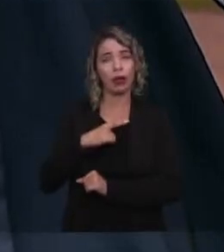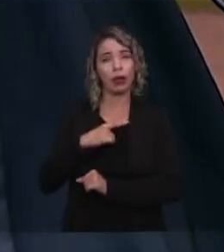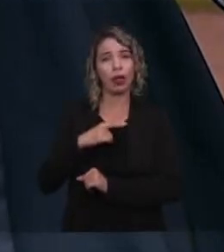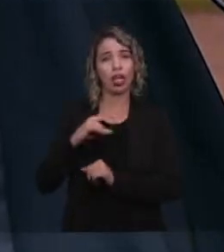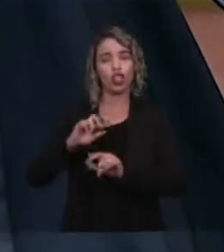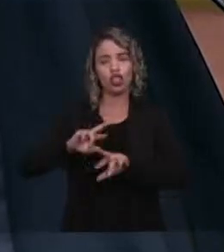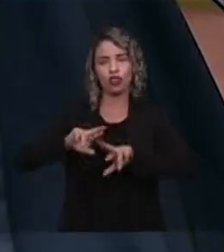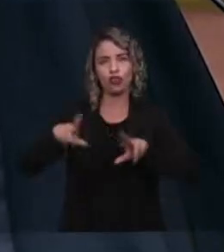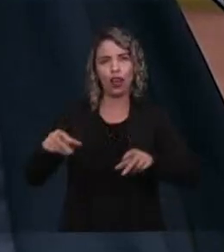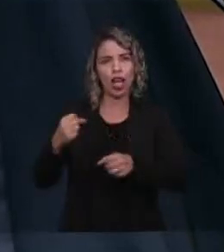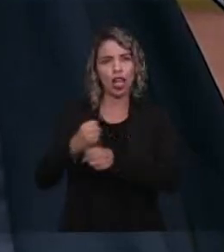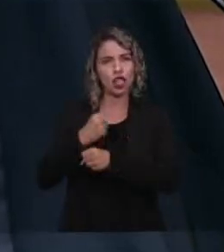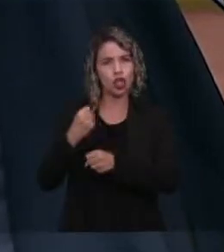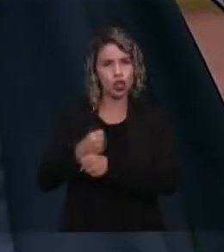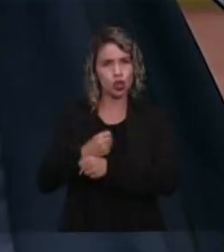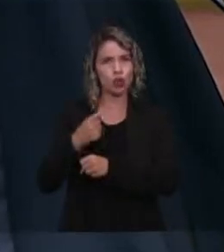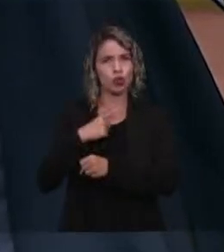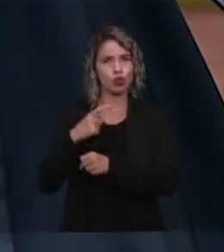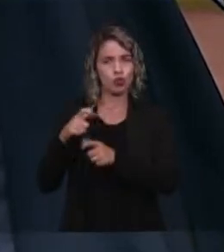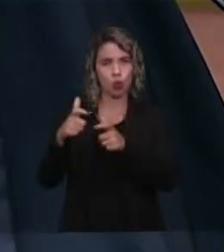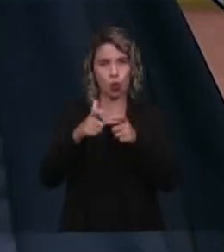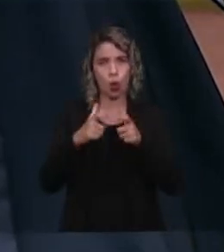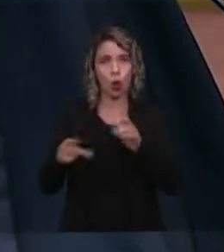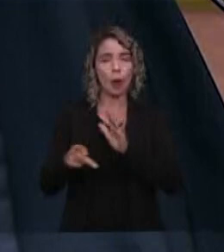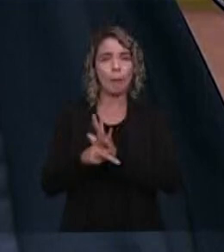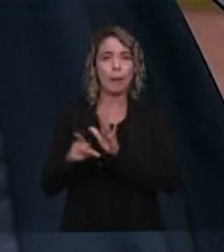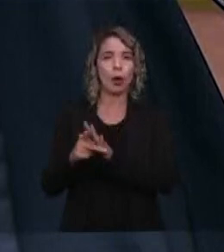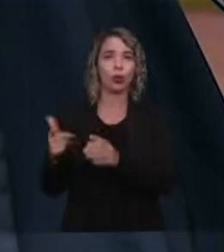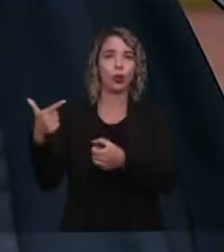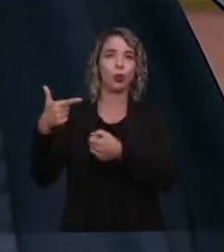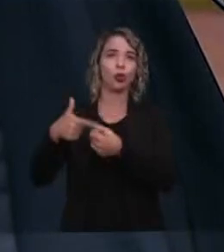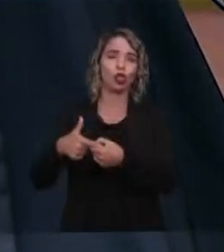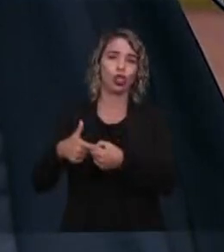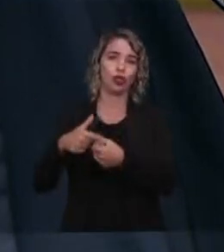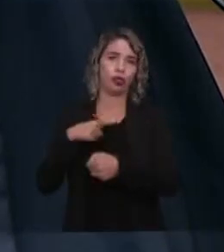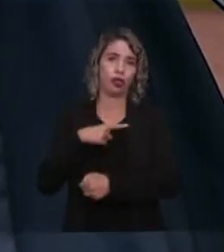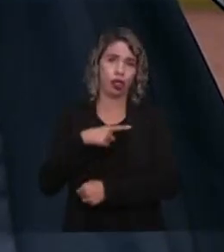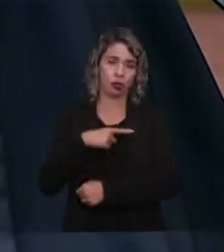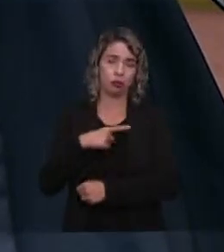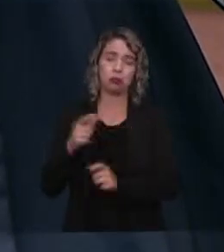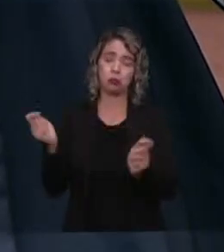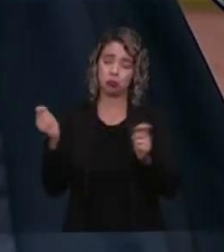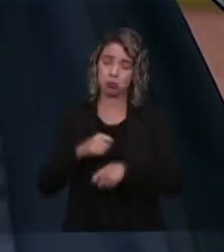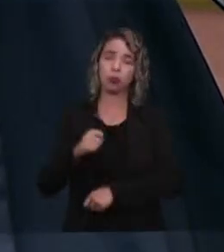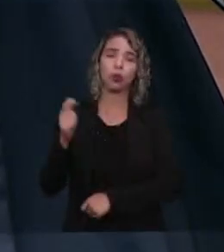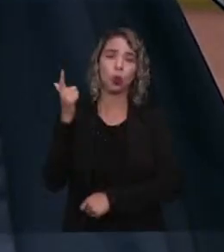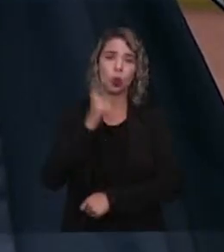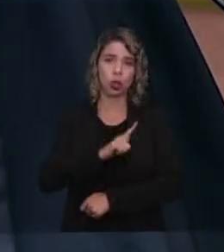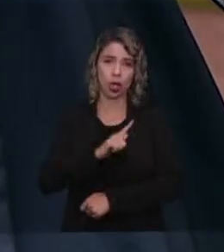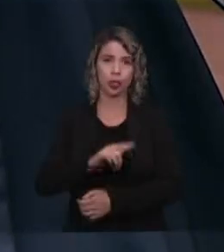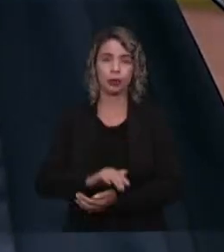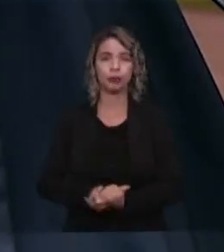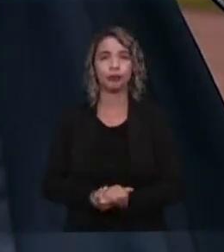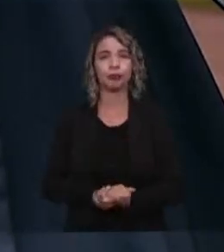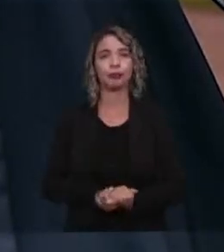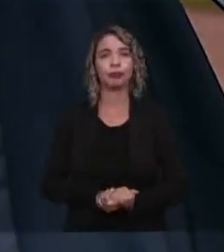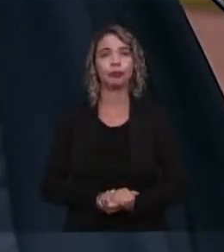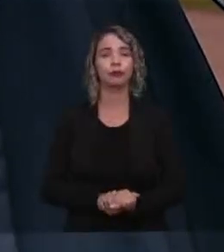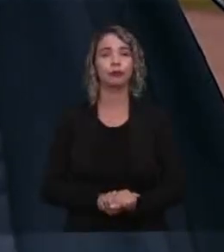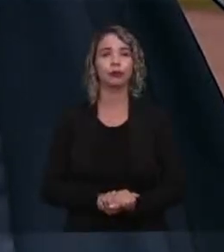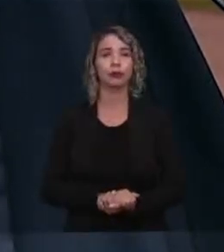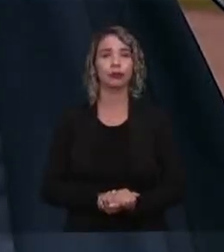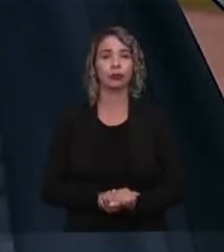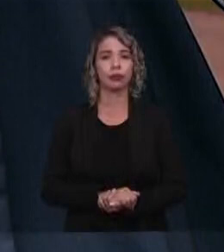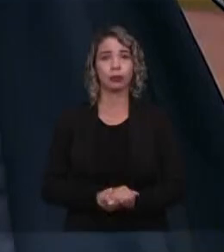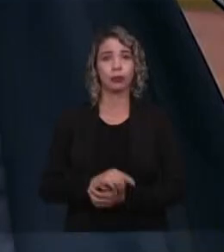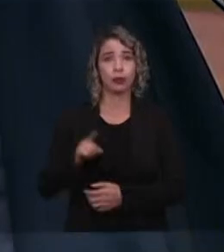obras para construir bases de distribuição de combustíveis. Fecho aspas. Ainda segundo o aludido colaborador,